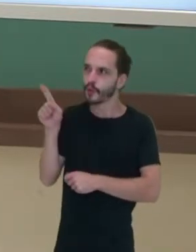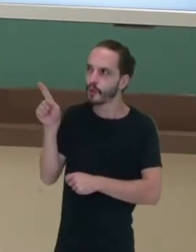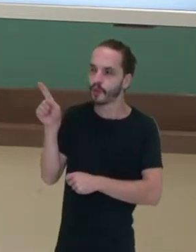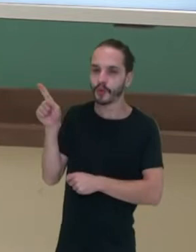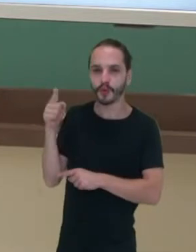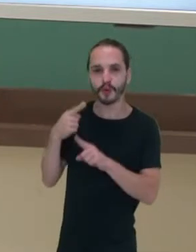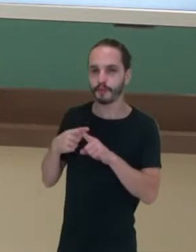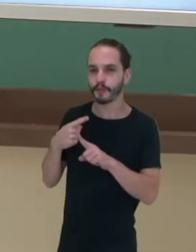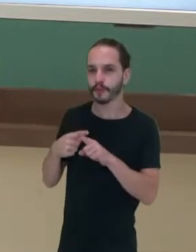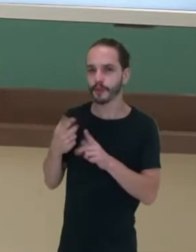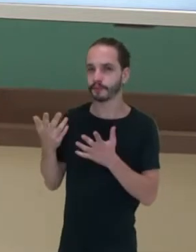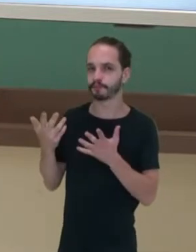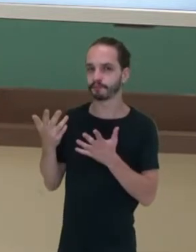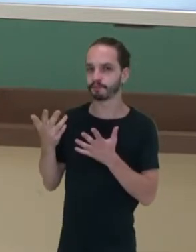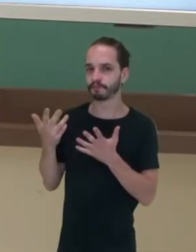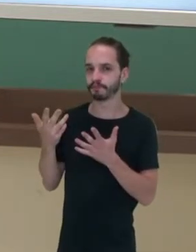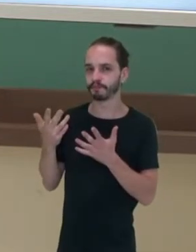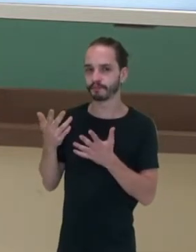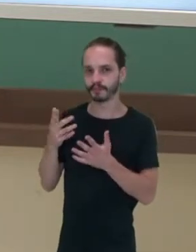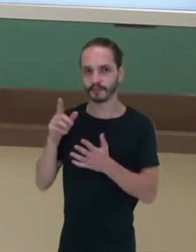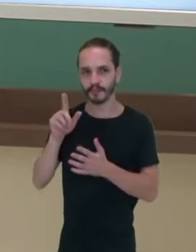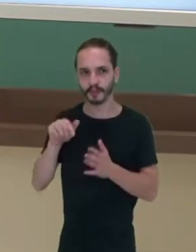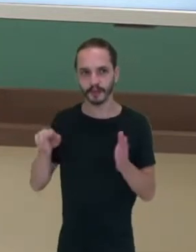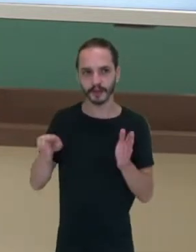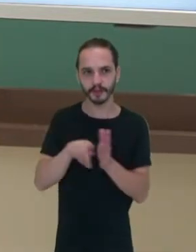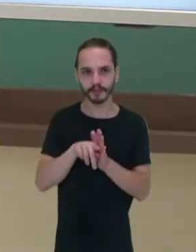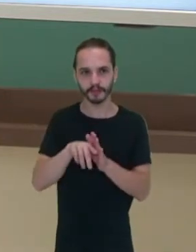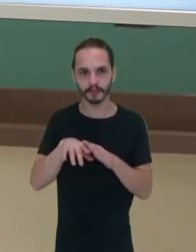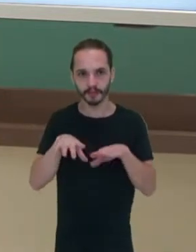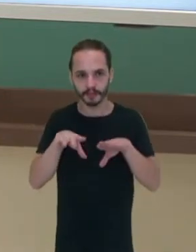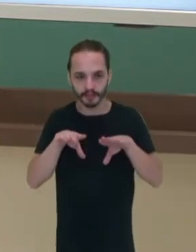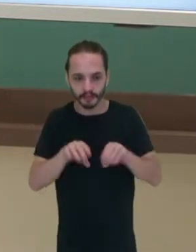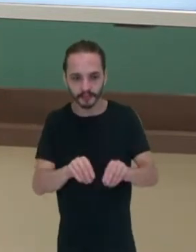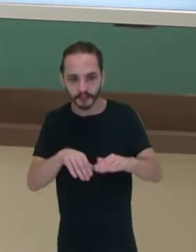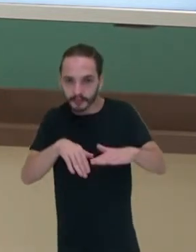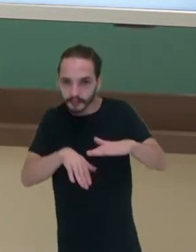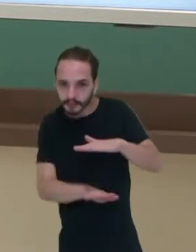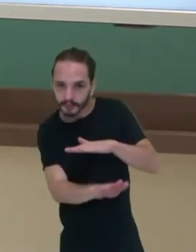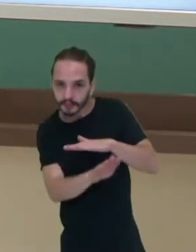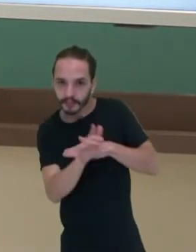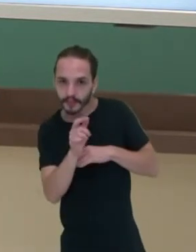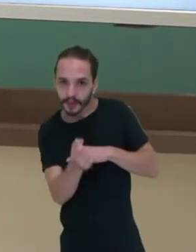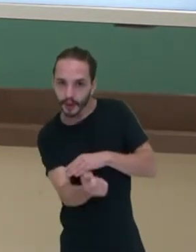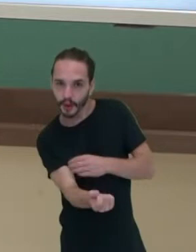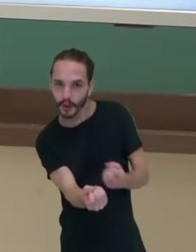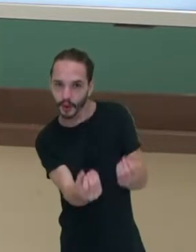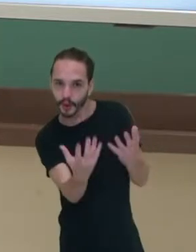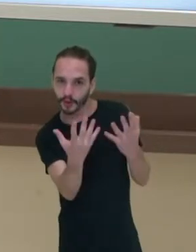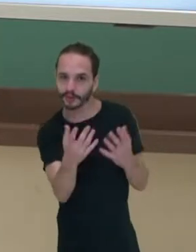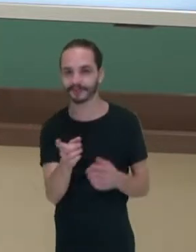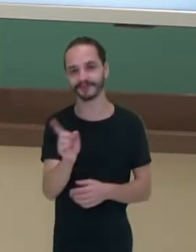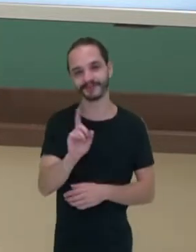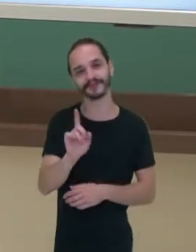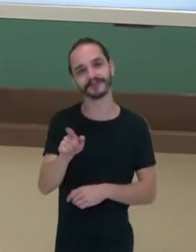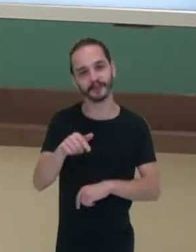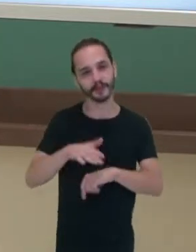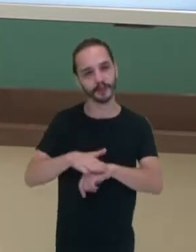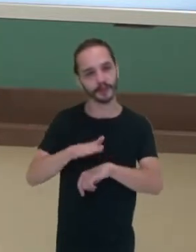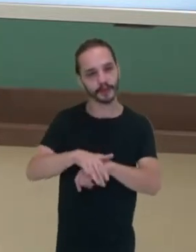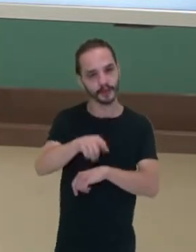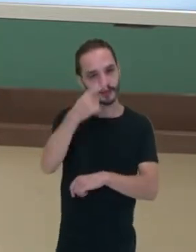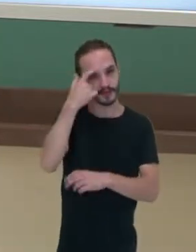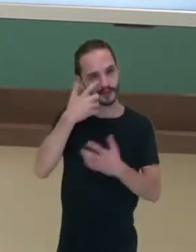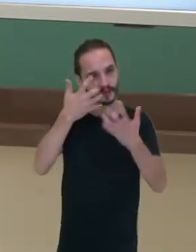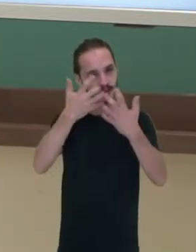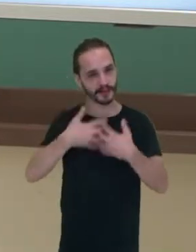brilhando? Ah, será que fizeram instalações ali por baixo da água? Não, né? Eu vou dar um tempinho para você pensar e a